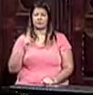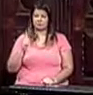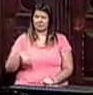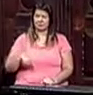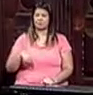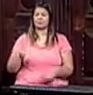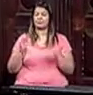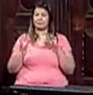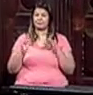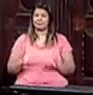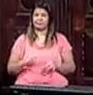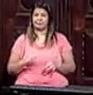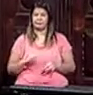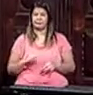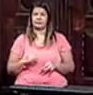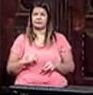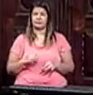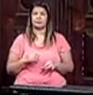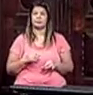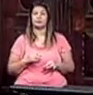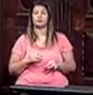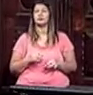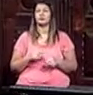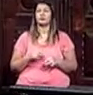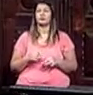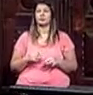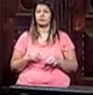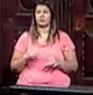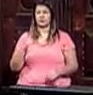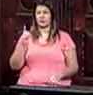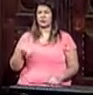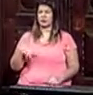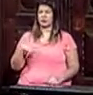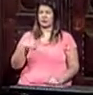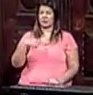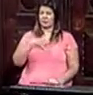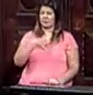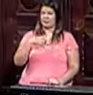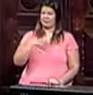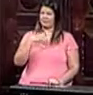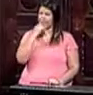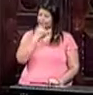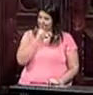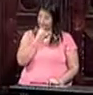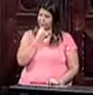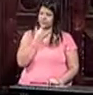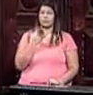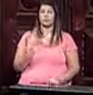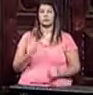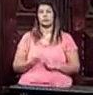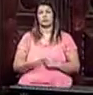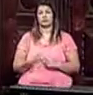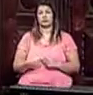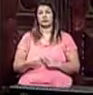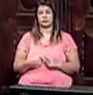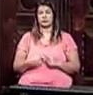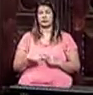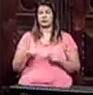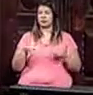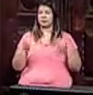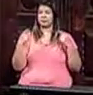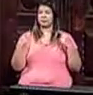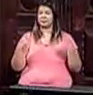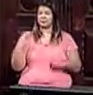fato, e é isso que é profundamente triste, é você ver que o